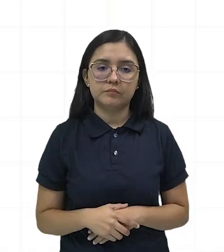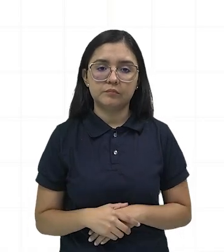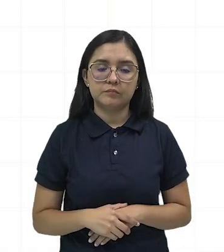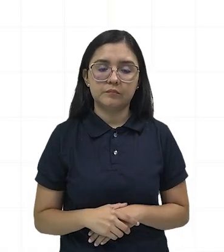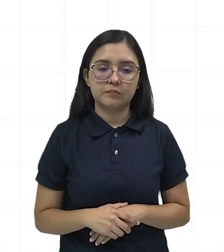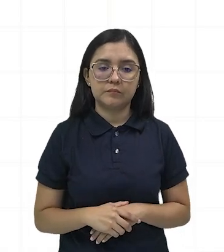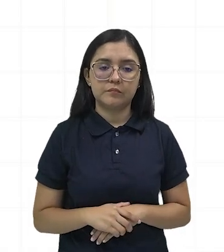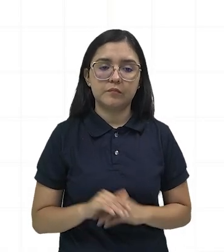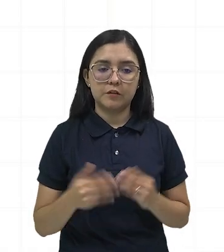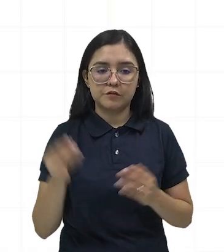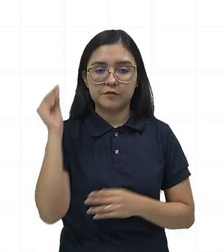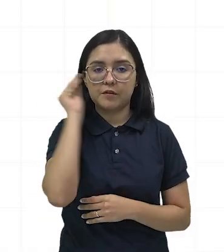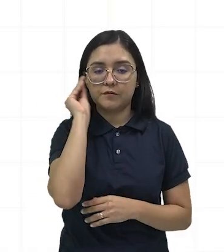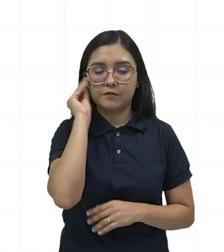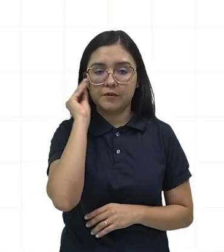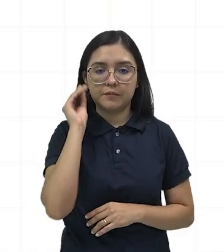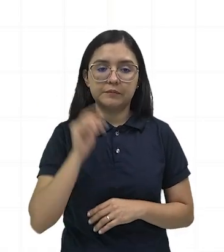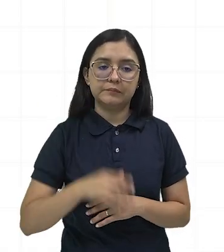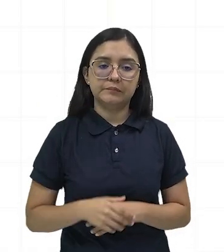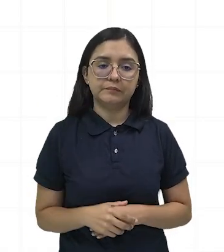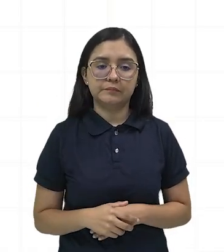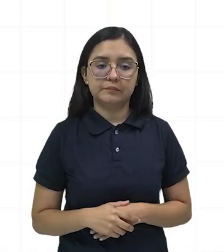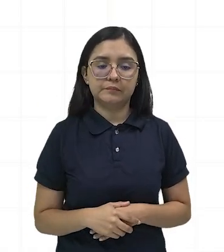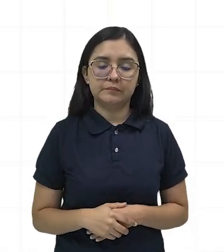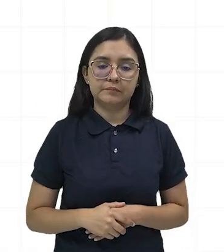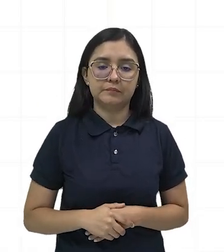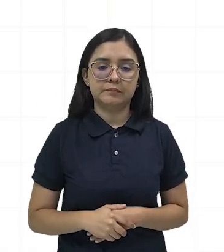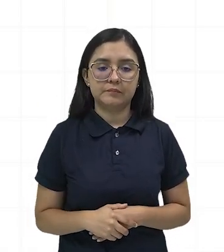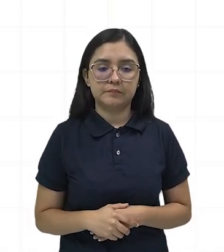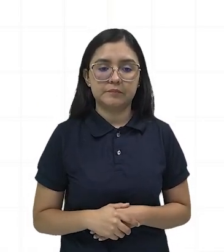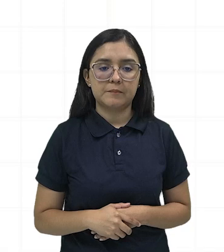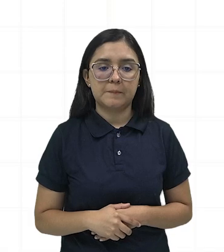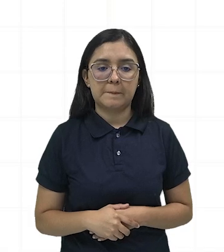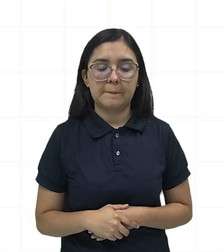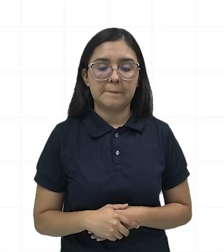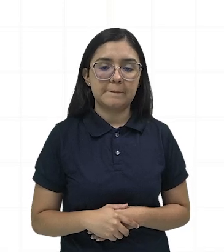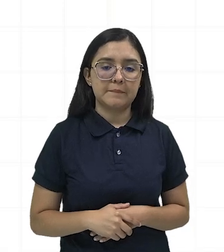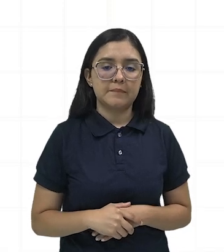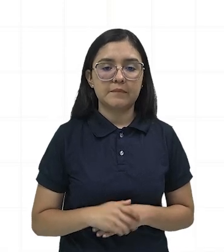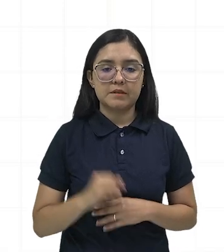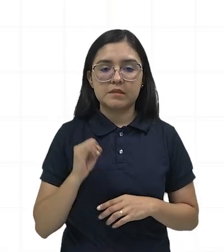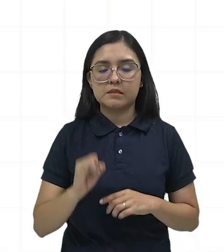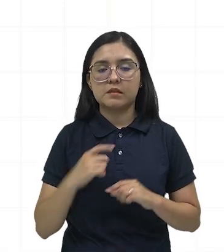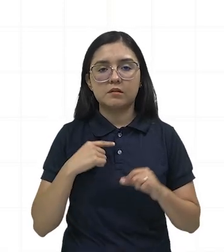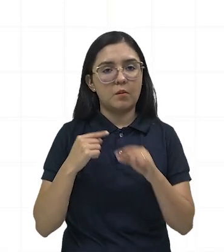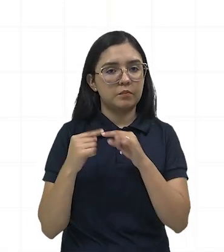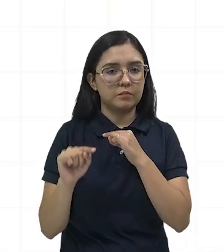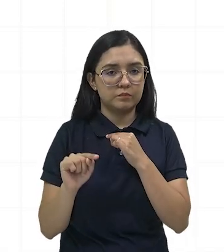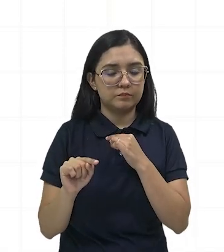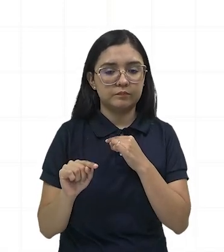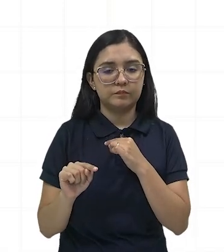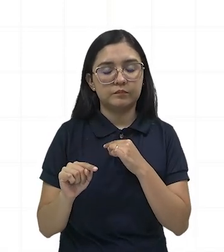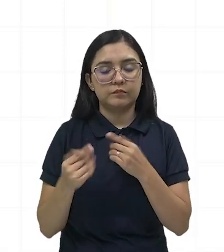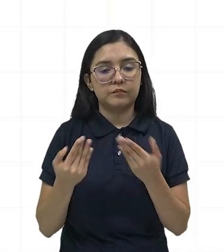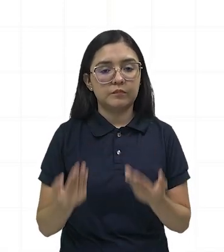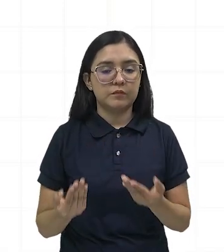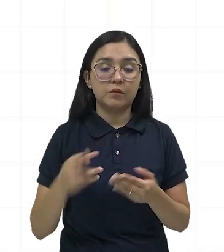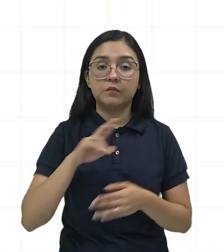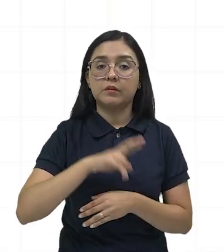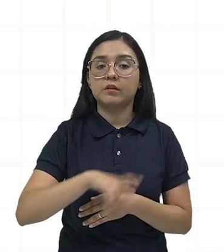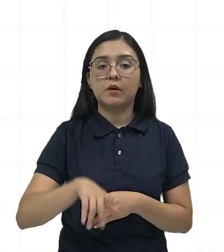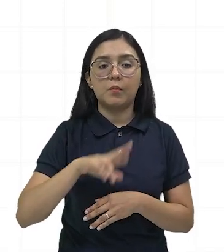Nós vamos rever aqui, então, esses casos de congruência. Se não entrar nenhum desses casos, não posso dizer que eles